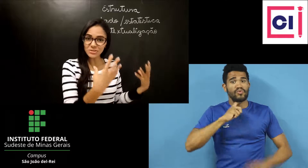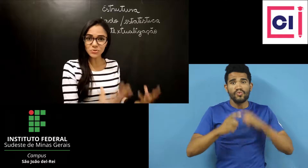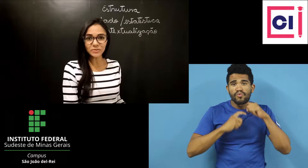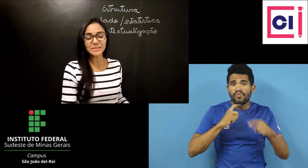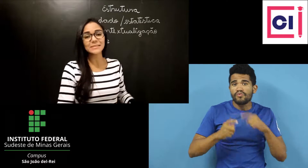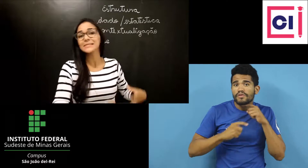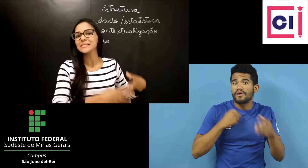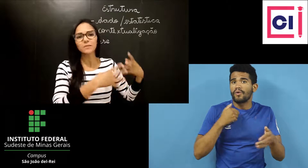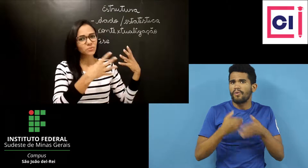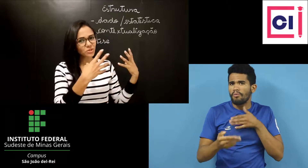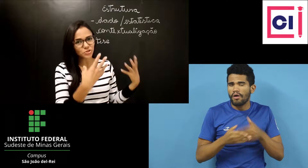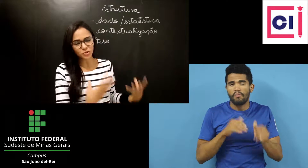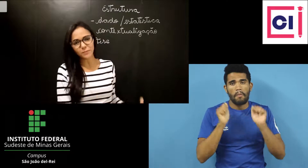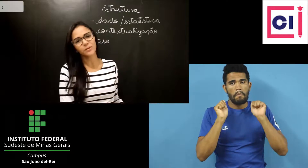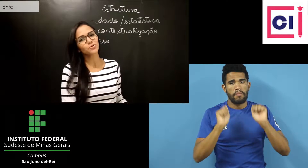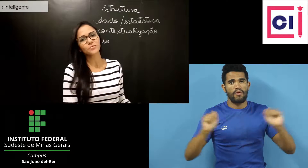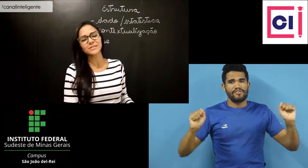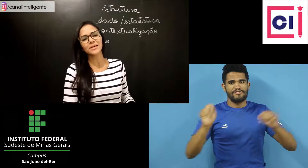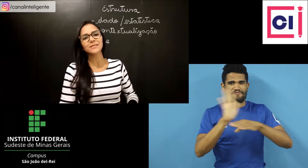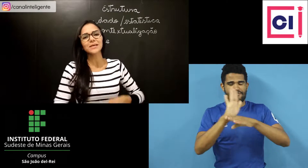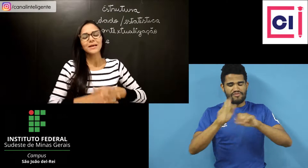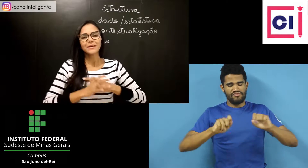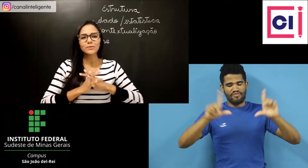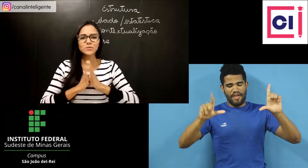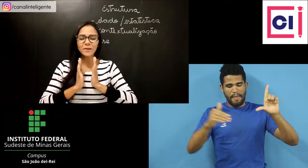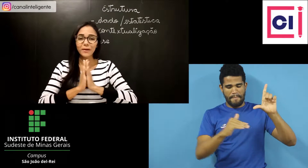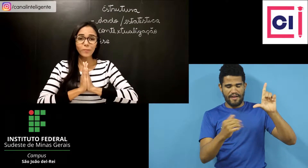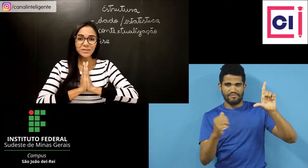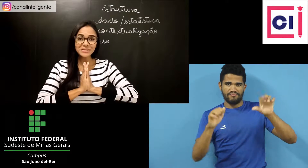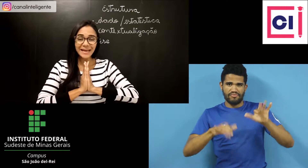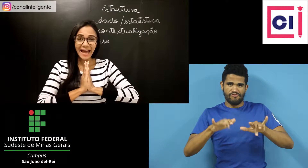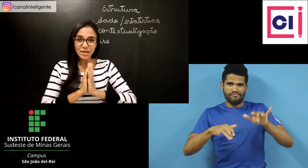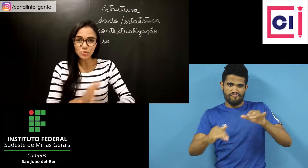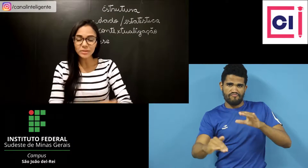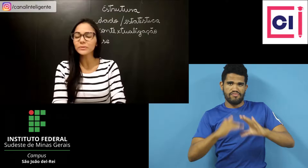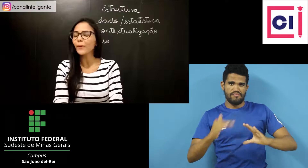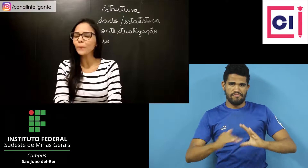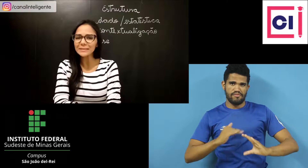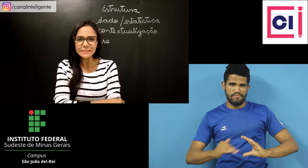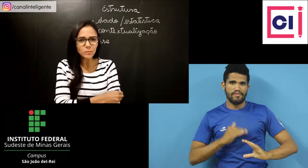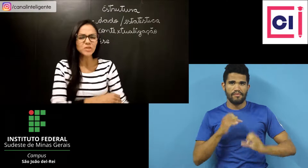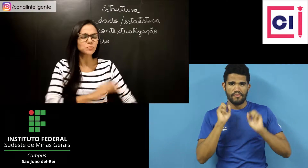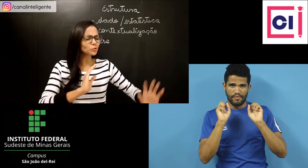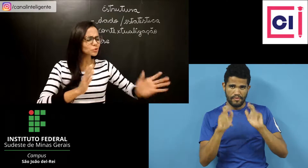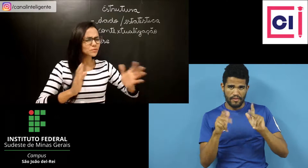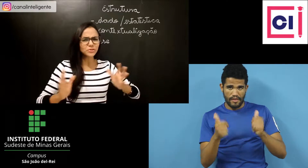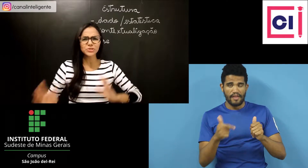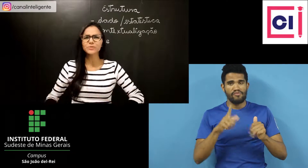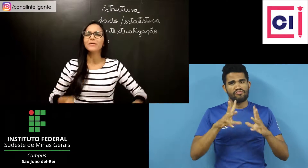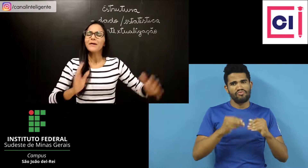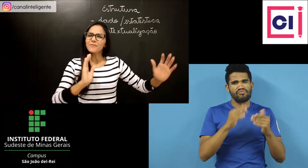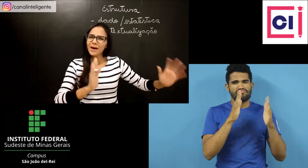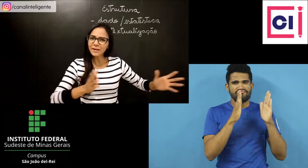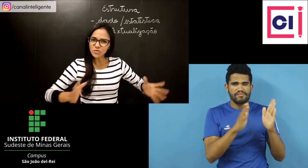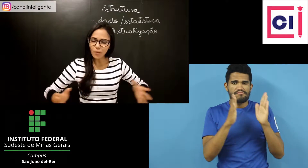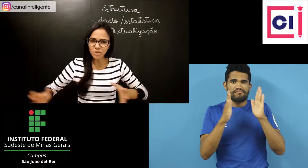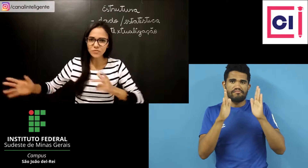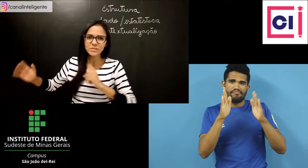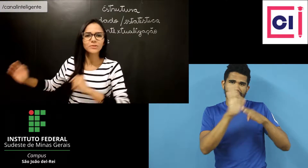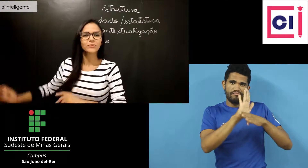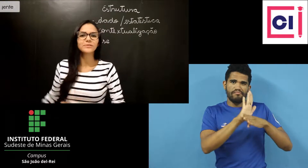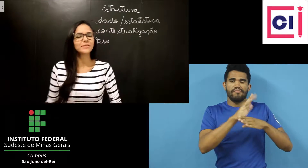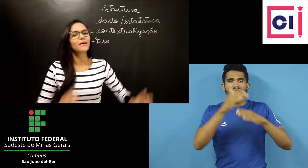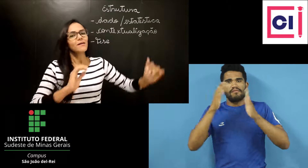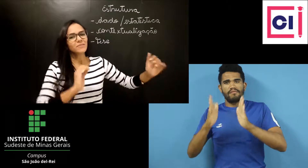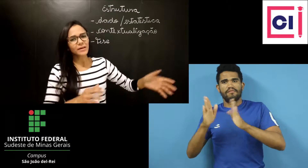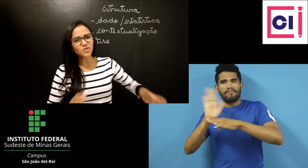através das dúvidas em cima dos questionamentos de vocês. Então, eu espero realmente estar ajudando. É completinho mesmo, todo divididinho. Várias formas de